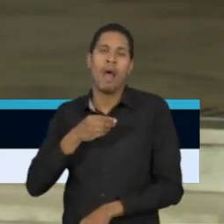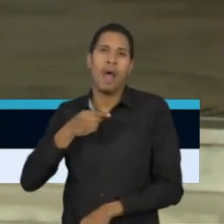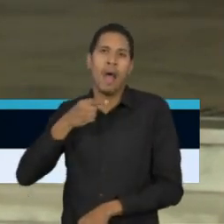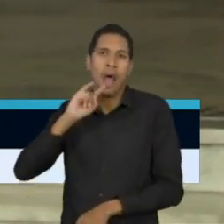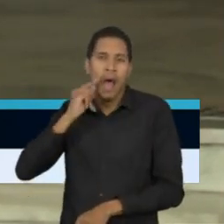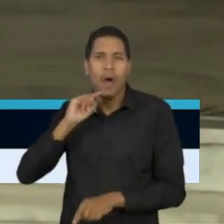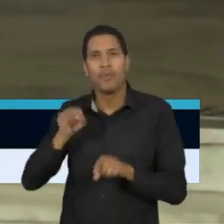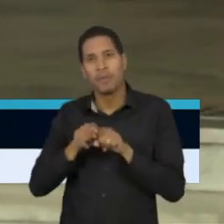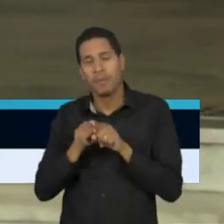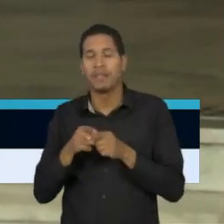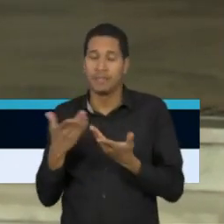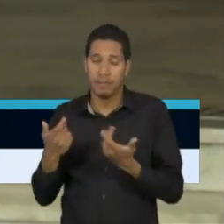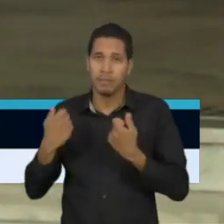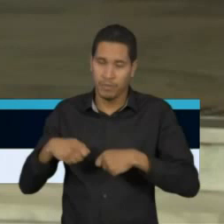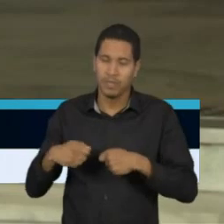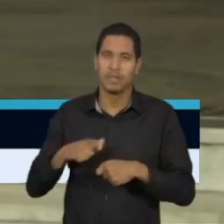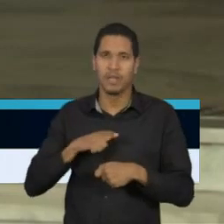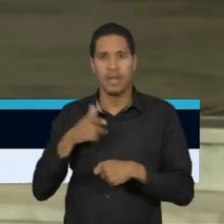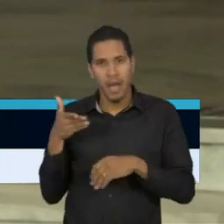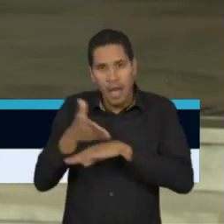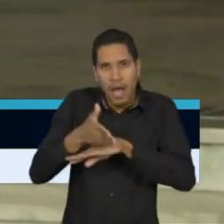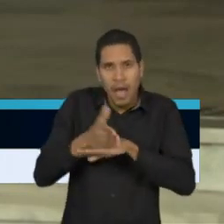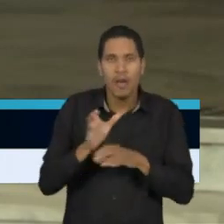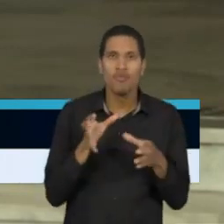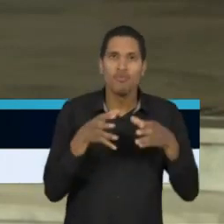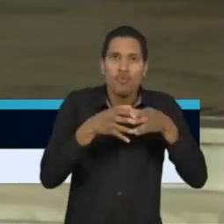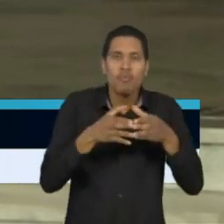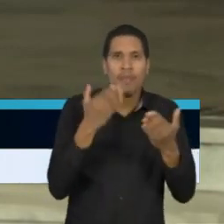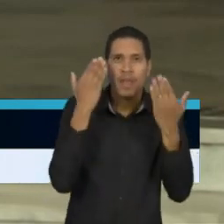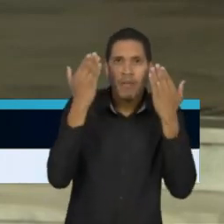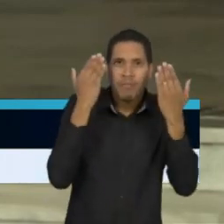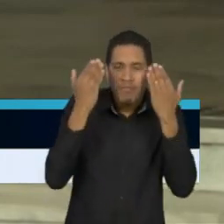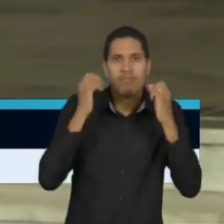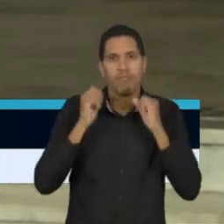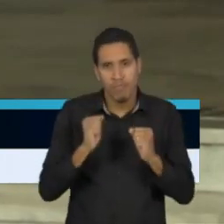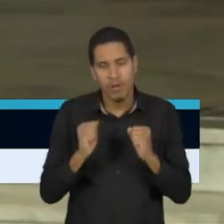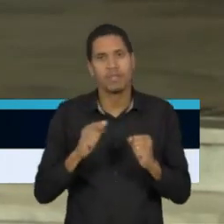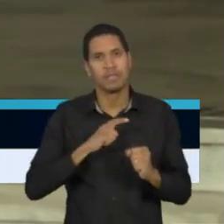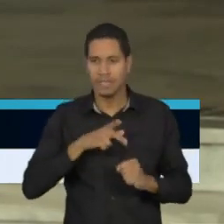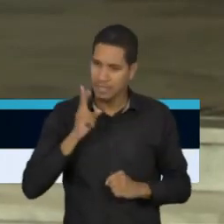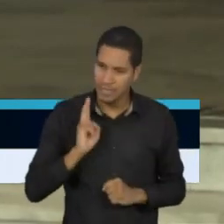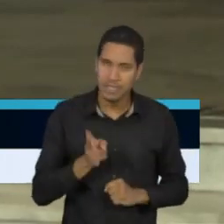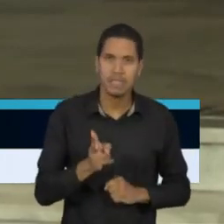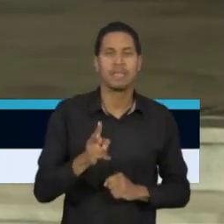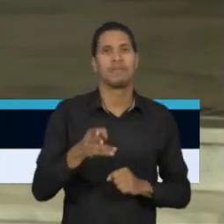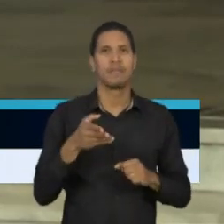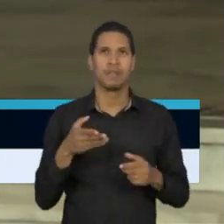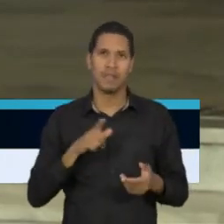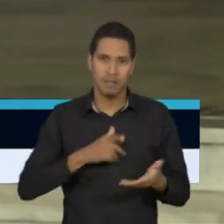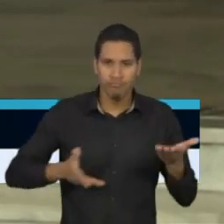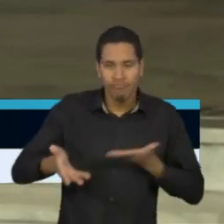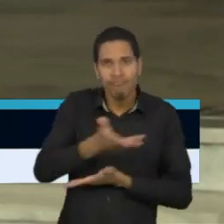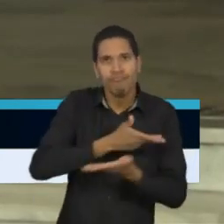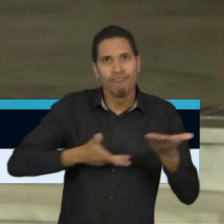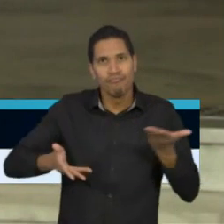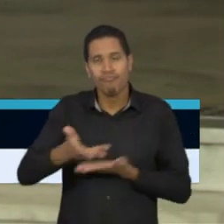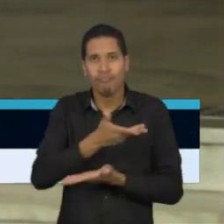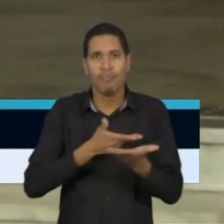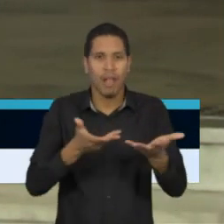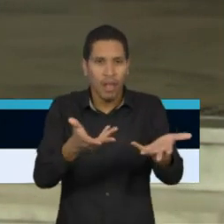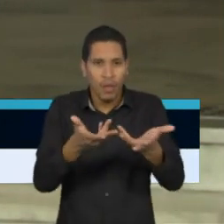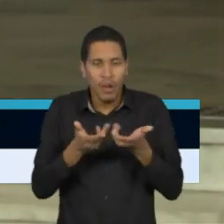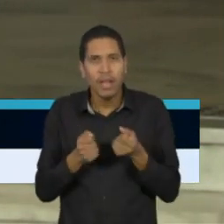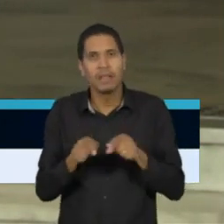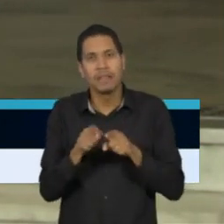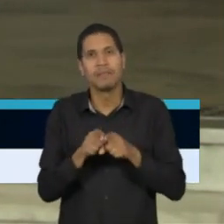podem contar com as nossas comunidades terapêuticas, nosso programa Recomeço, sempre neste momento de coronavírus, com as